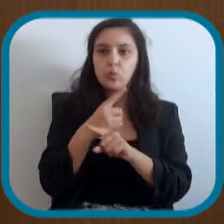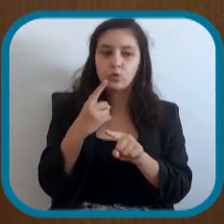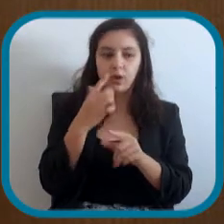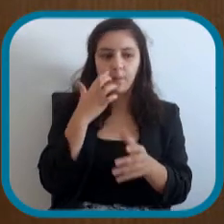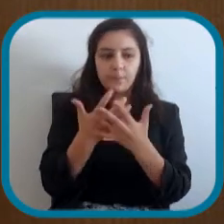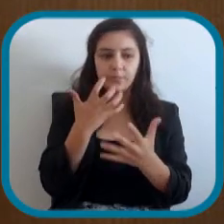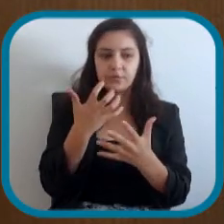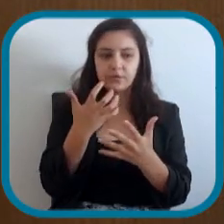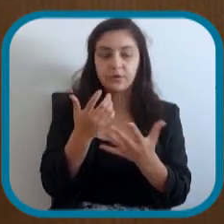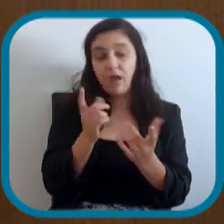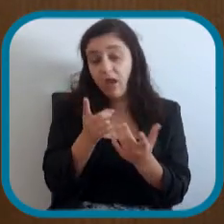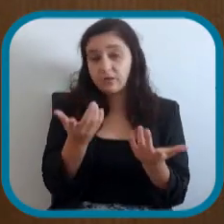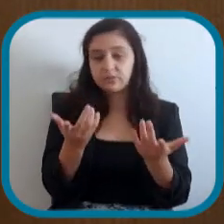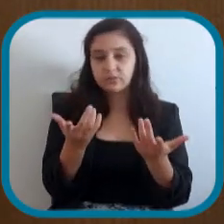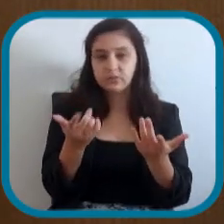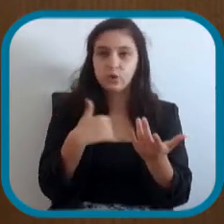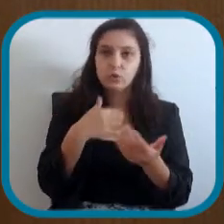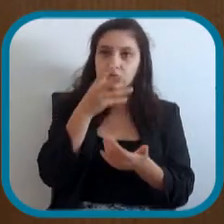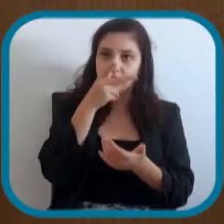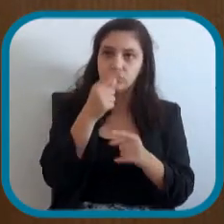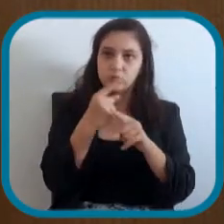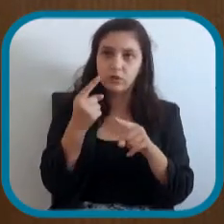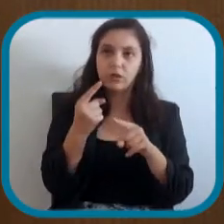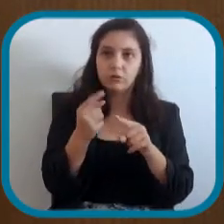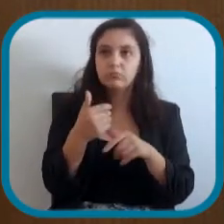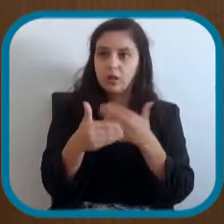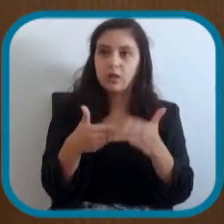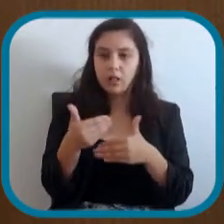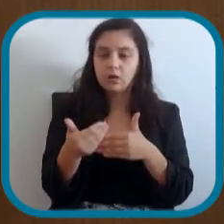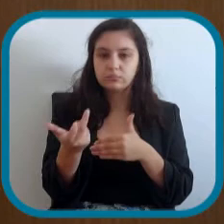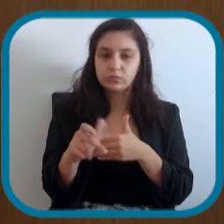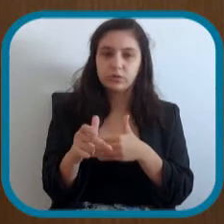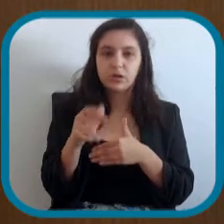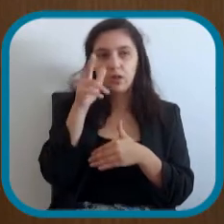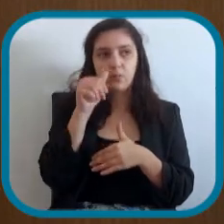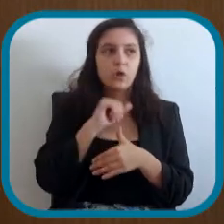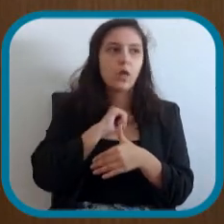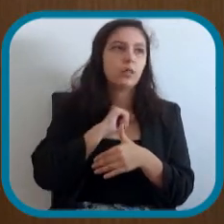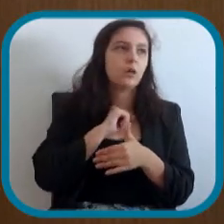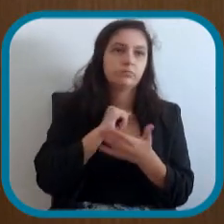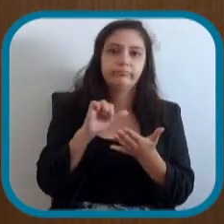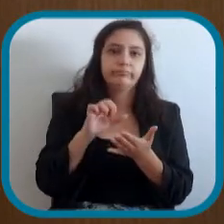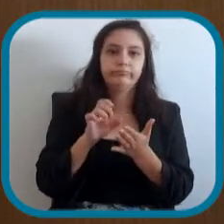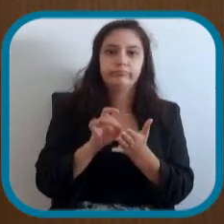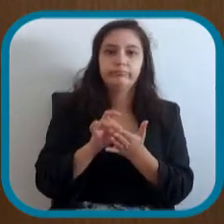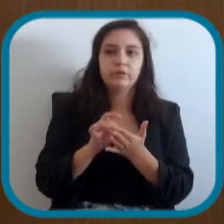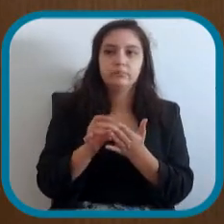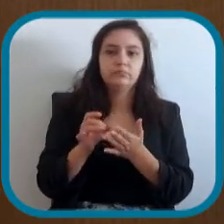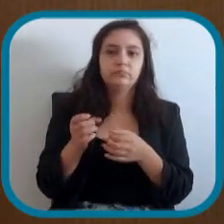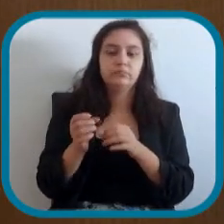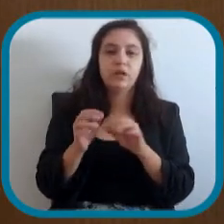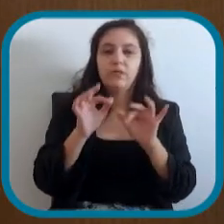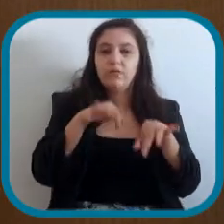nós conseguimos identificar a causa. Não é? Estou triste, lá está, porque a minha namorada me